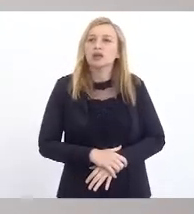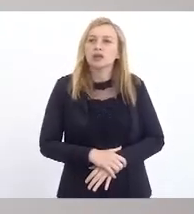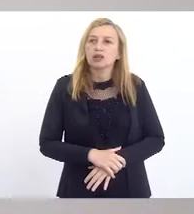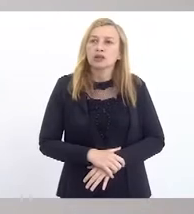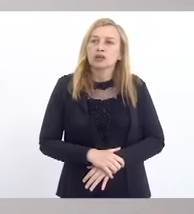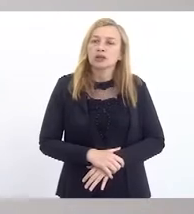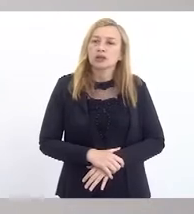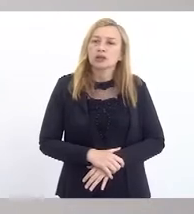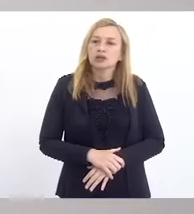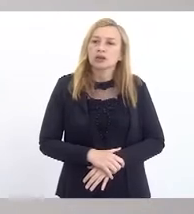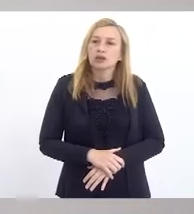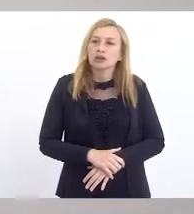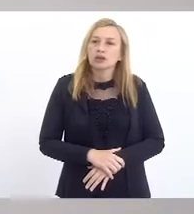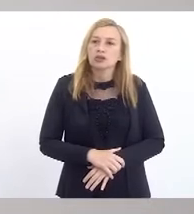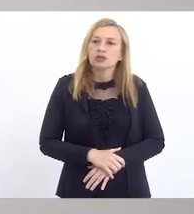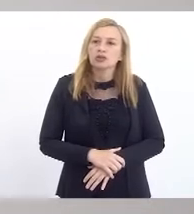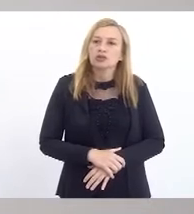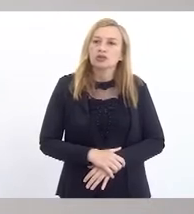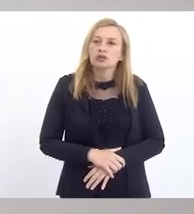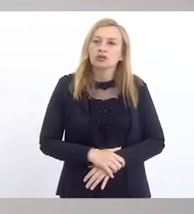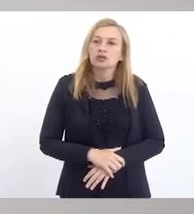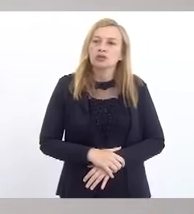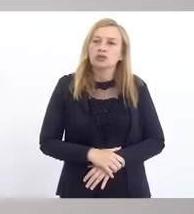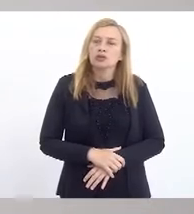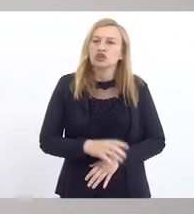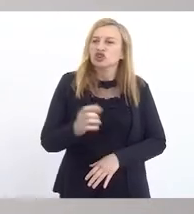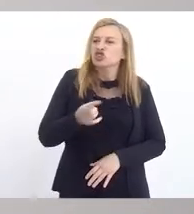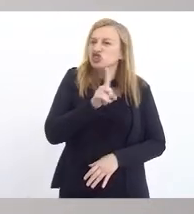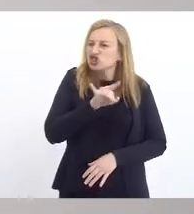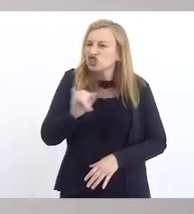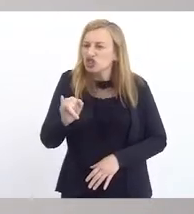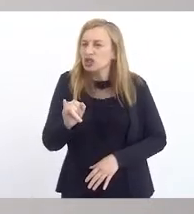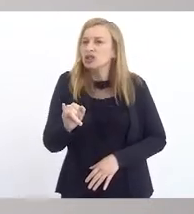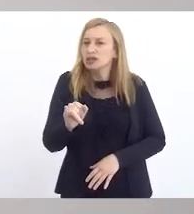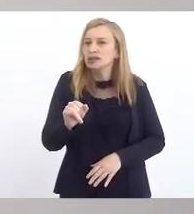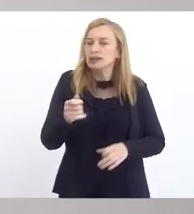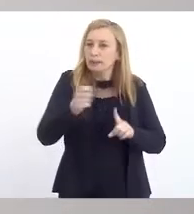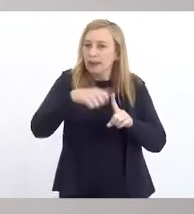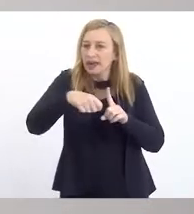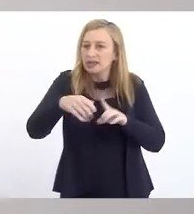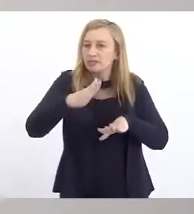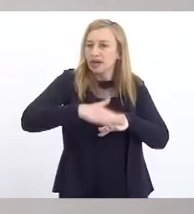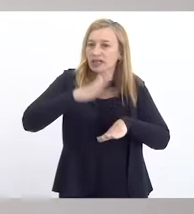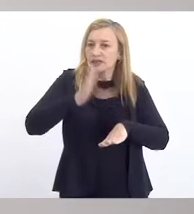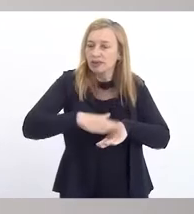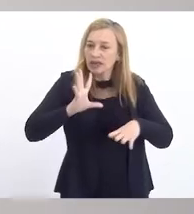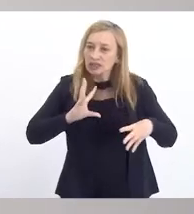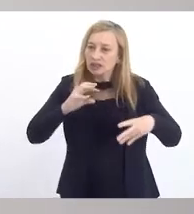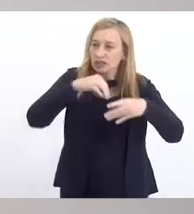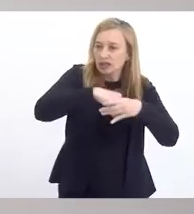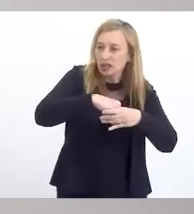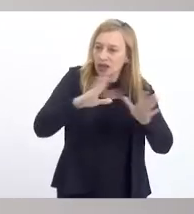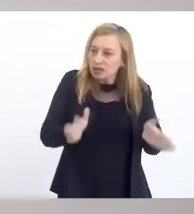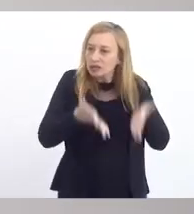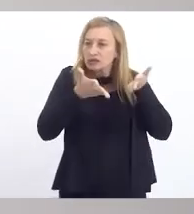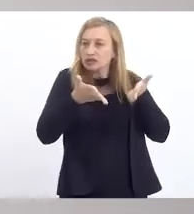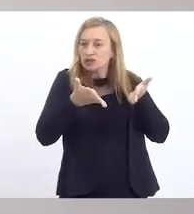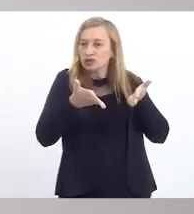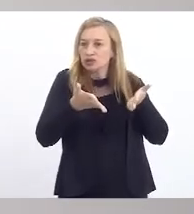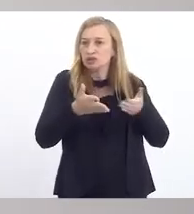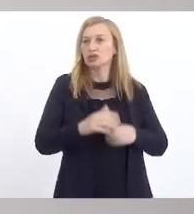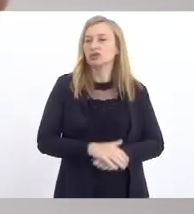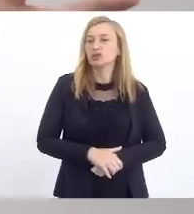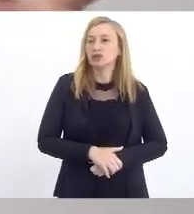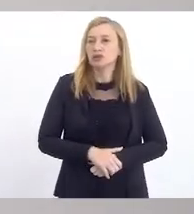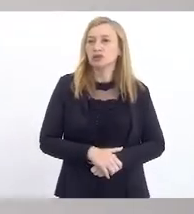gente busque, nos próximos dias, meses, cada vez mais integrar esse tipo de iniciativa ao que